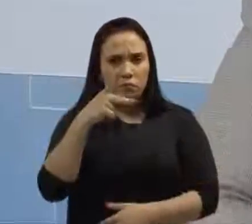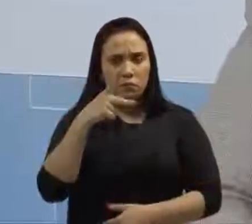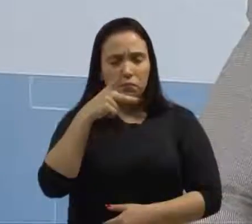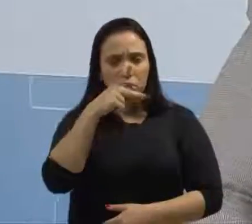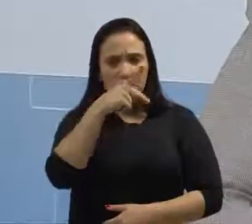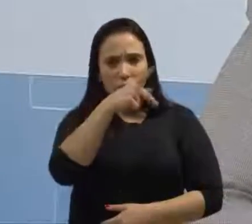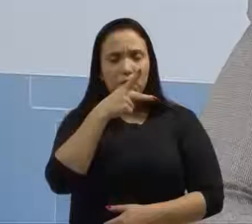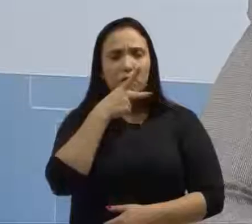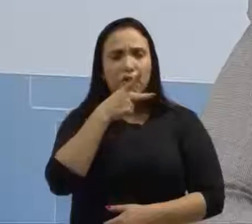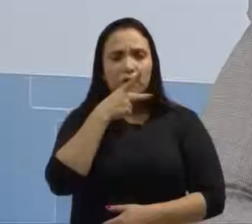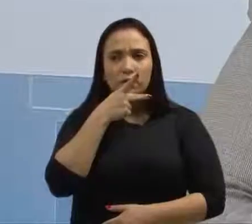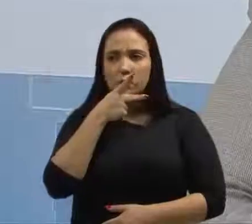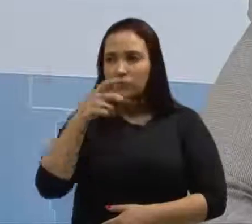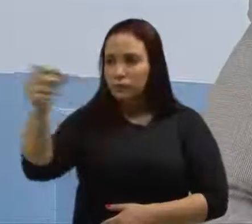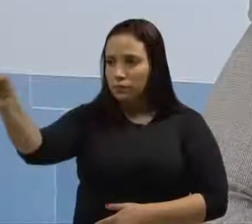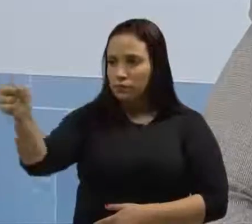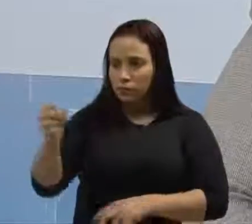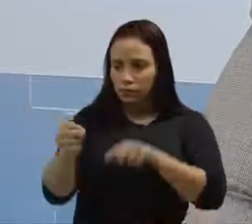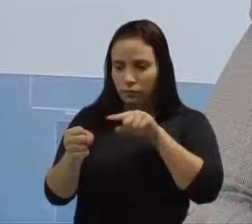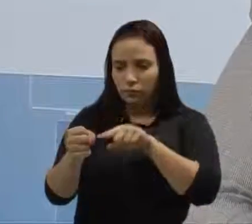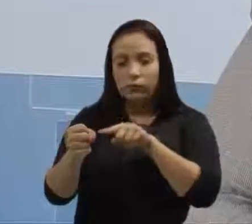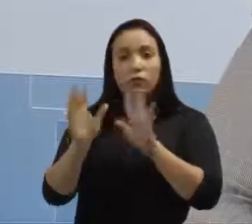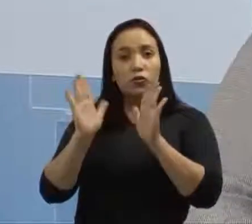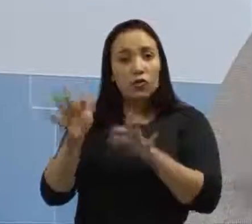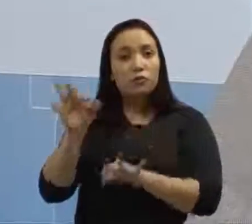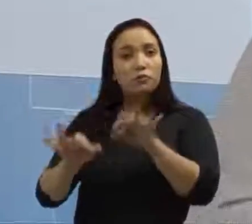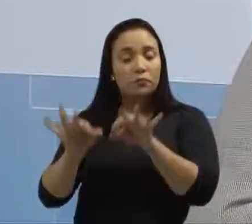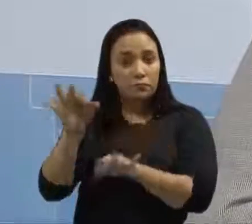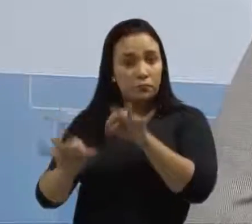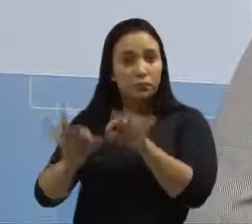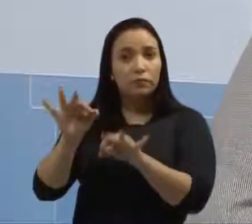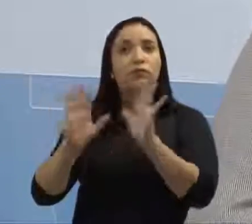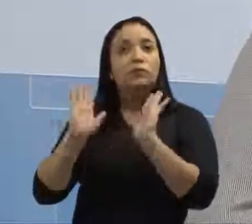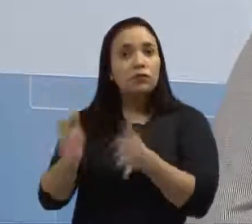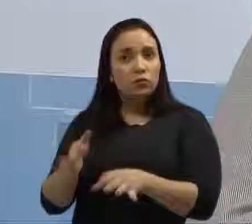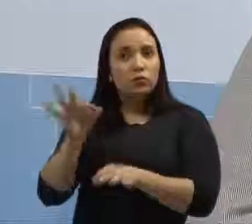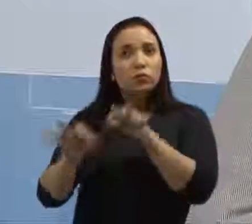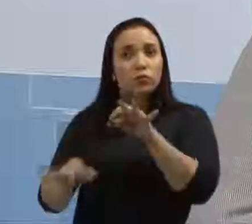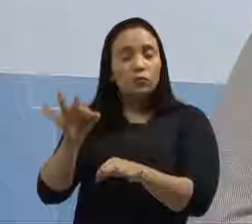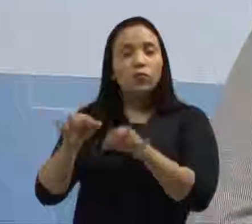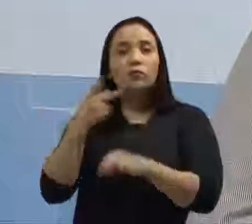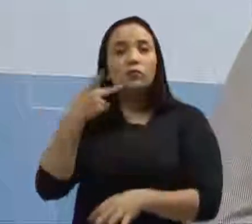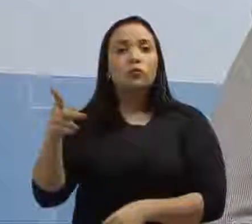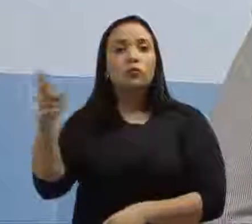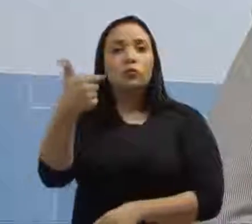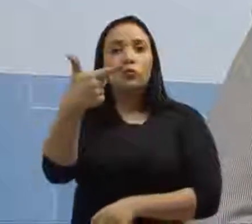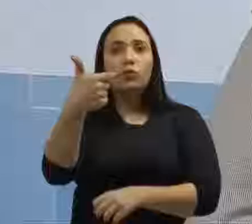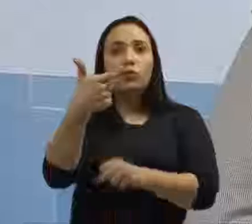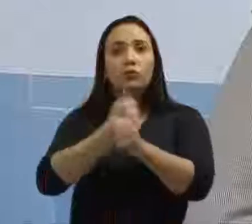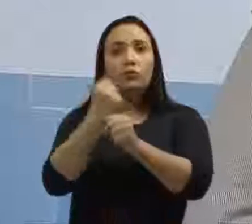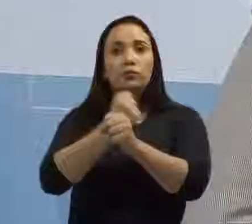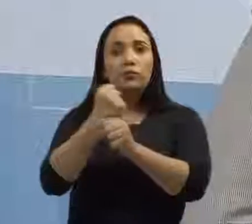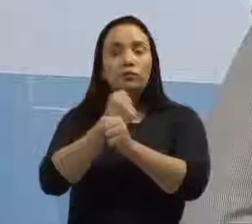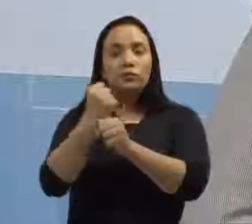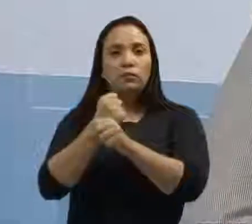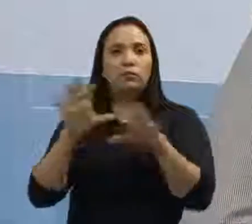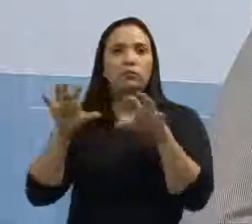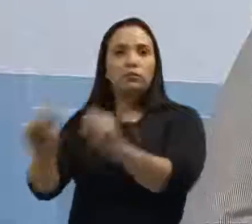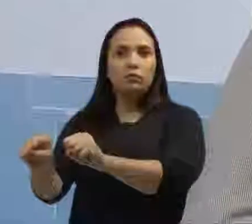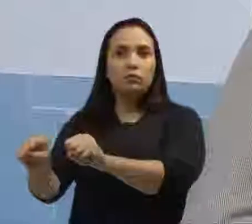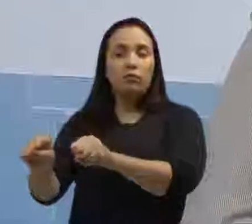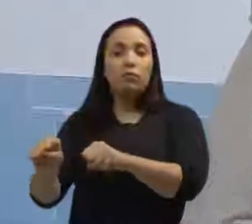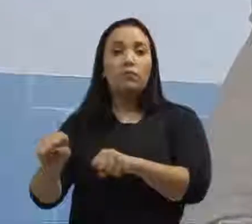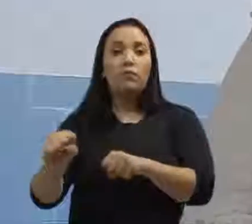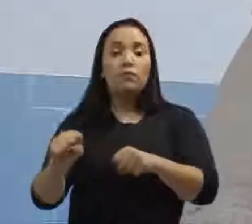correto um partido pegar um candidato condenado à prisão, 12 anos, o Lula está condenado há